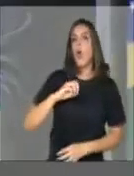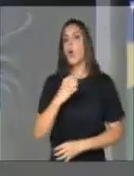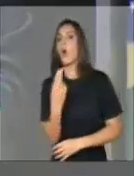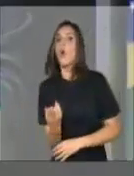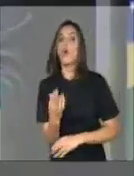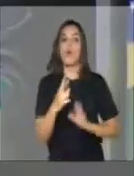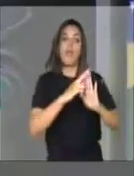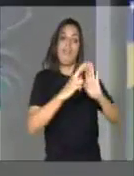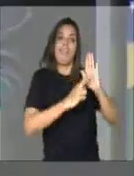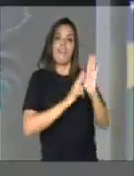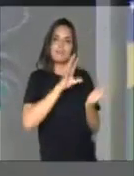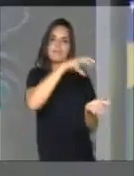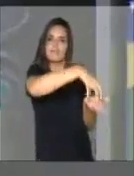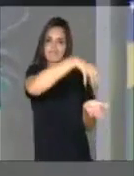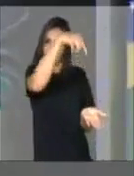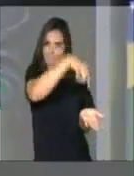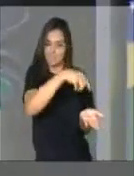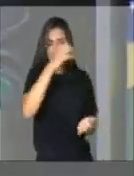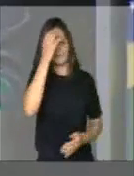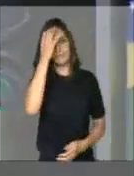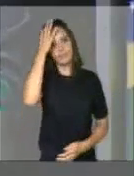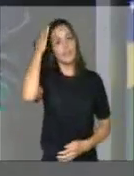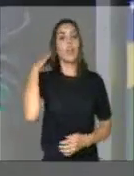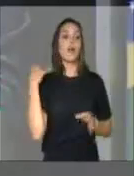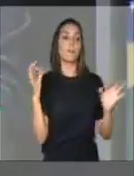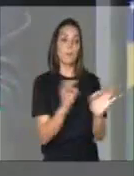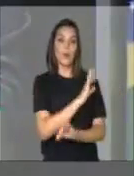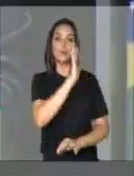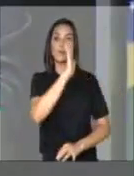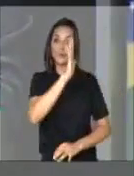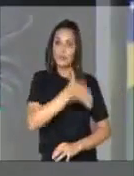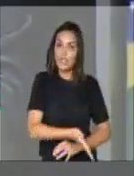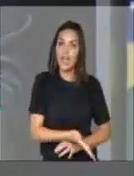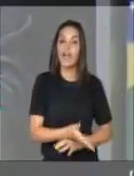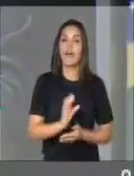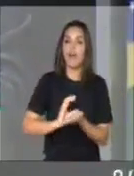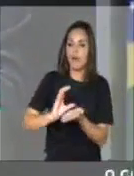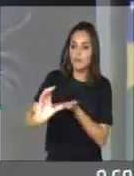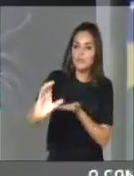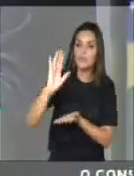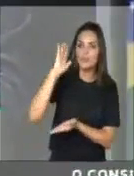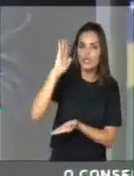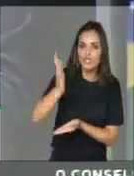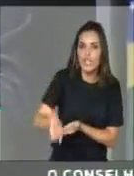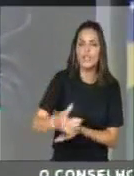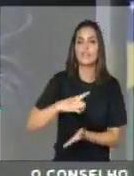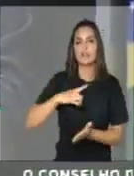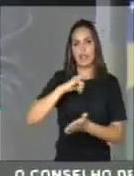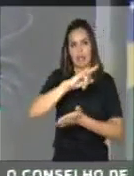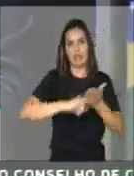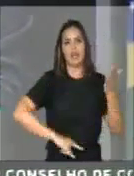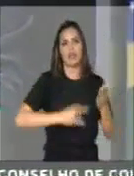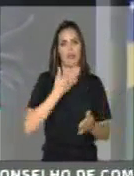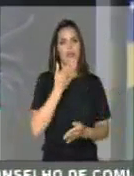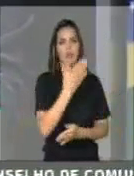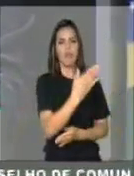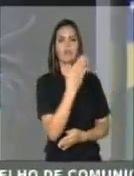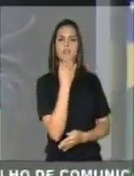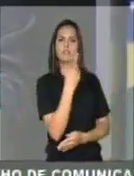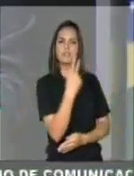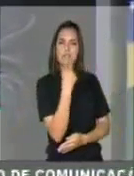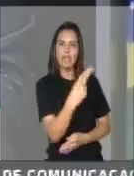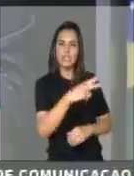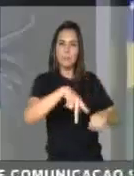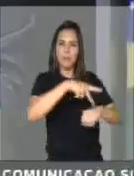ou reguladores. A par disso, sobre a rubrica do auxílio direto a requerimento de autoridade